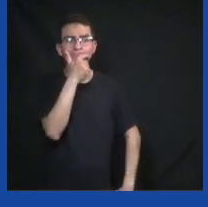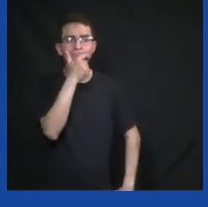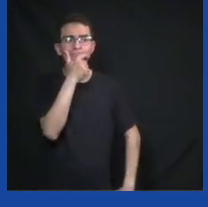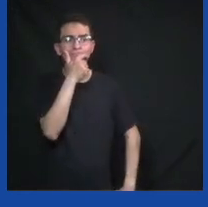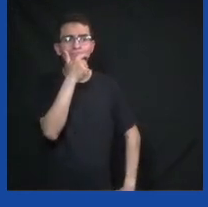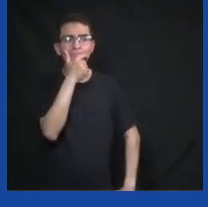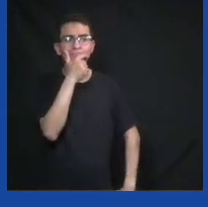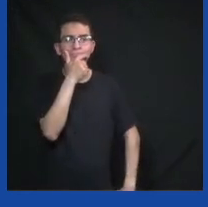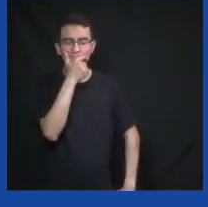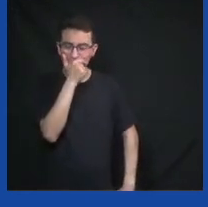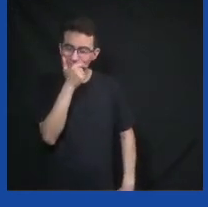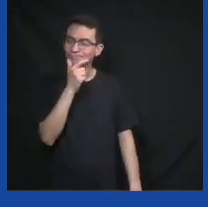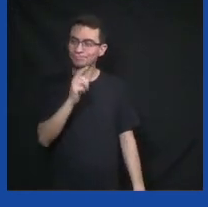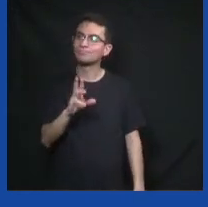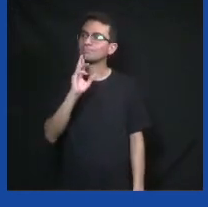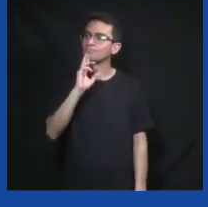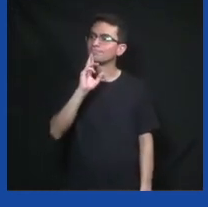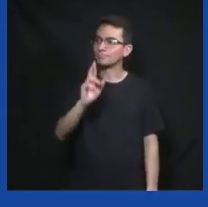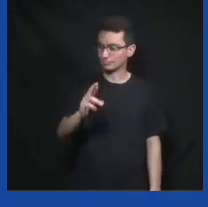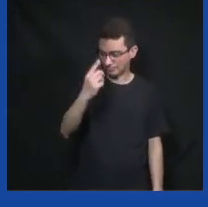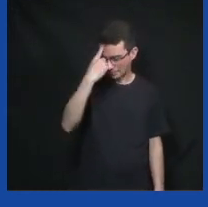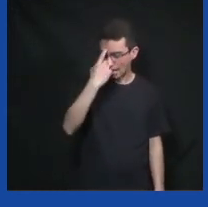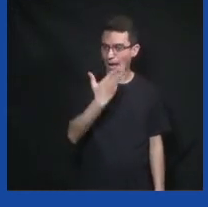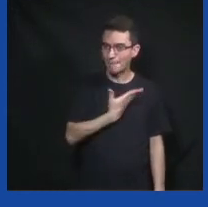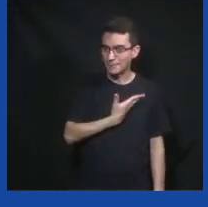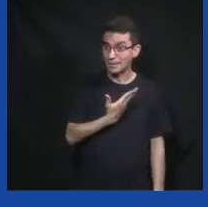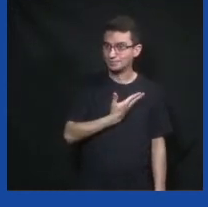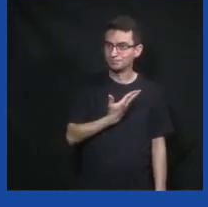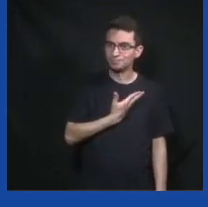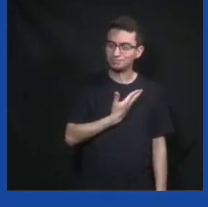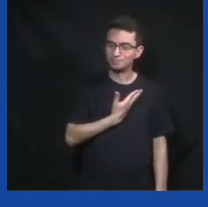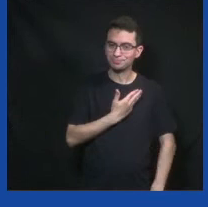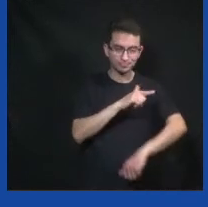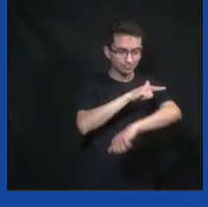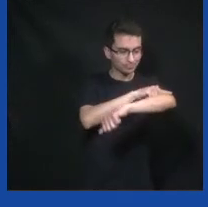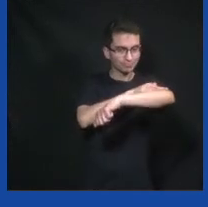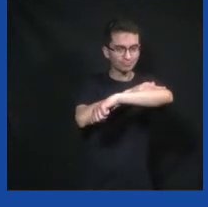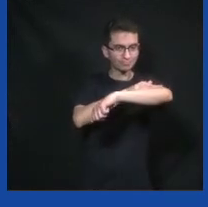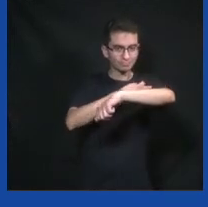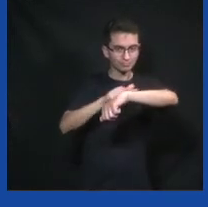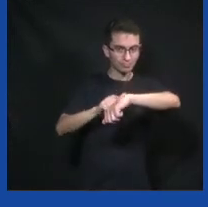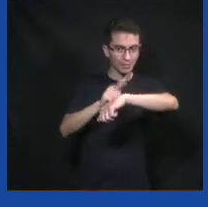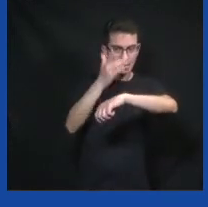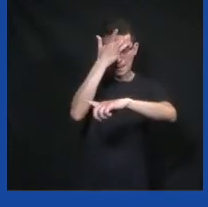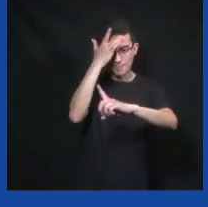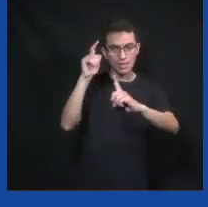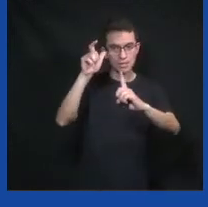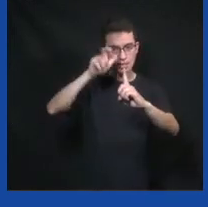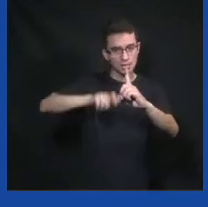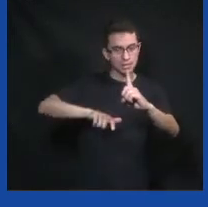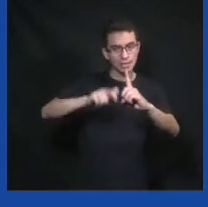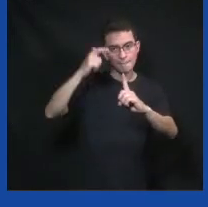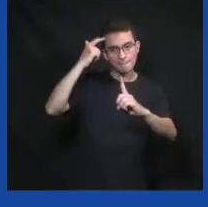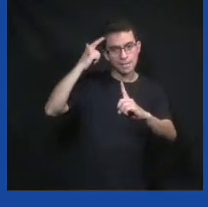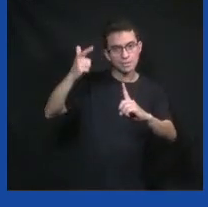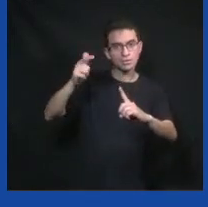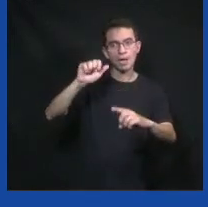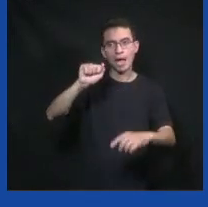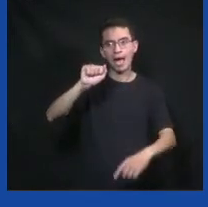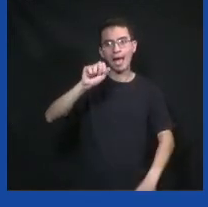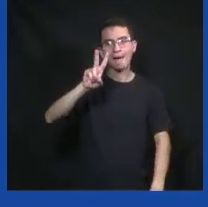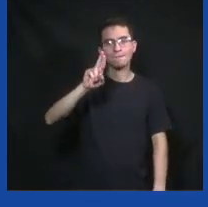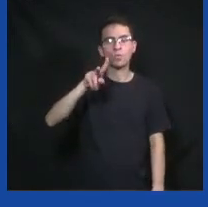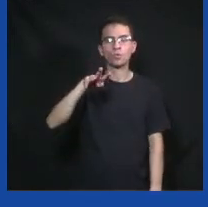Você sabe que eu tenho uma amiga que brinca, Roxane, com todo respeito a quem trouxe a pergunta, que a candidatura avulsa é o novo tema do louco